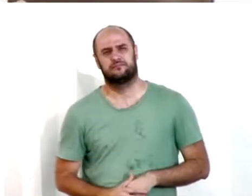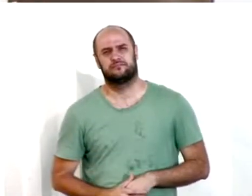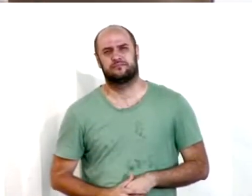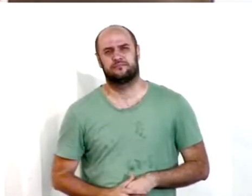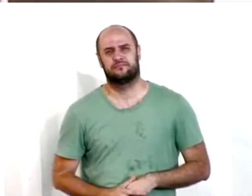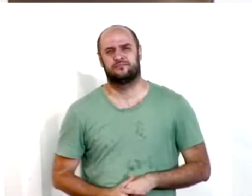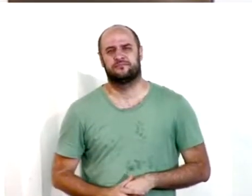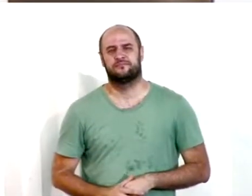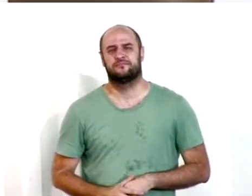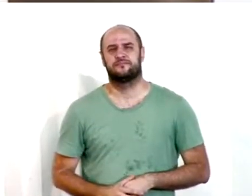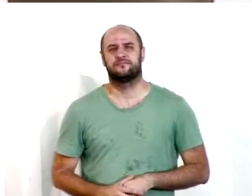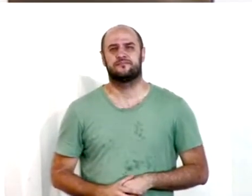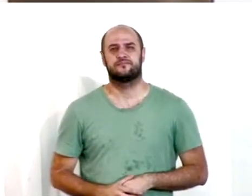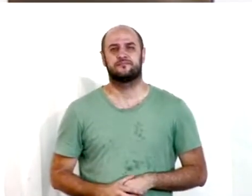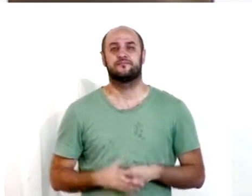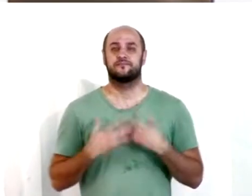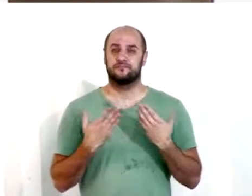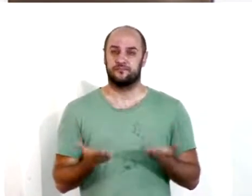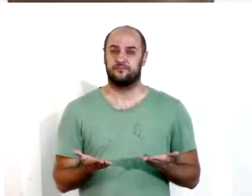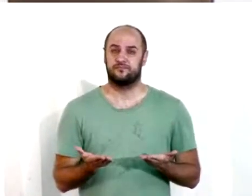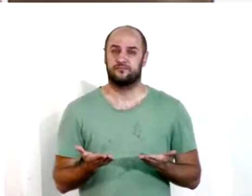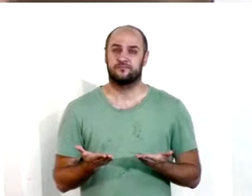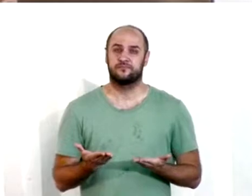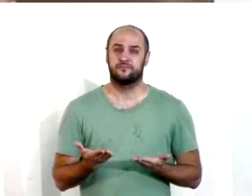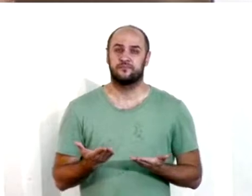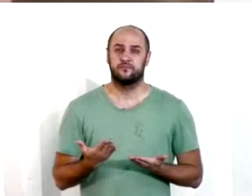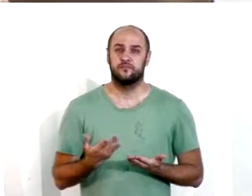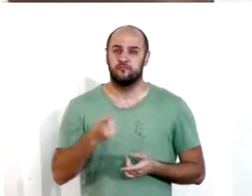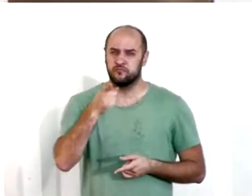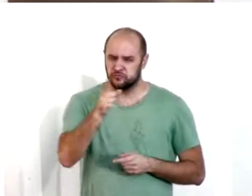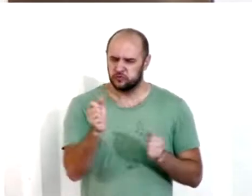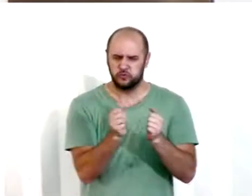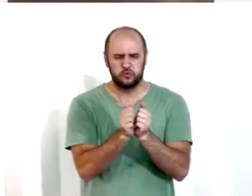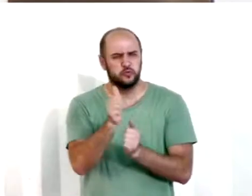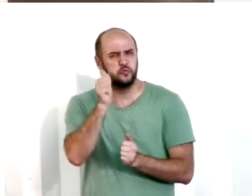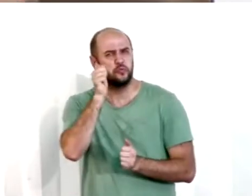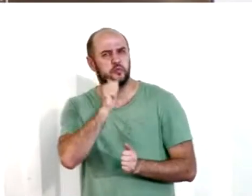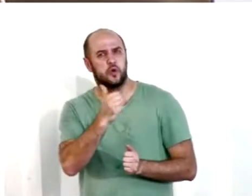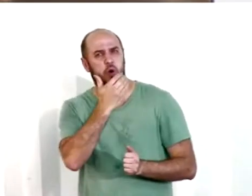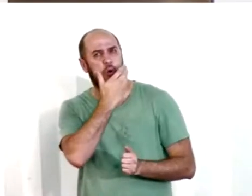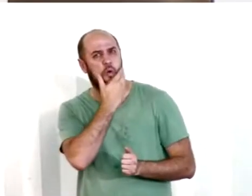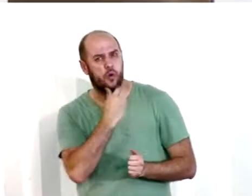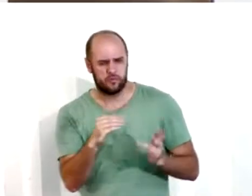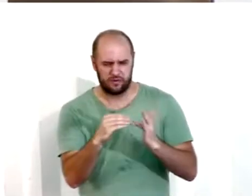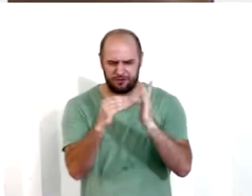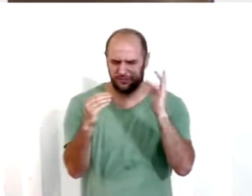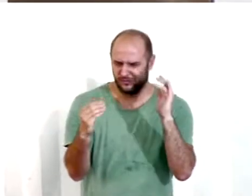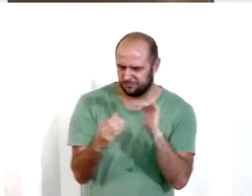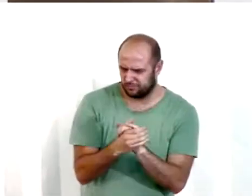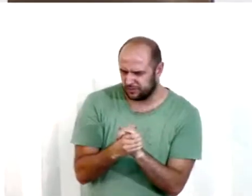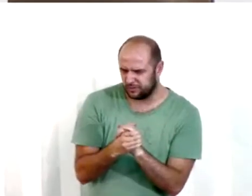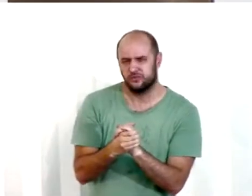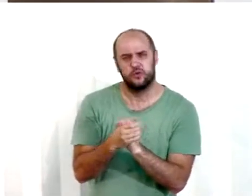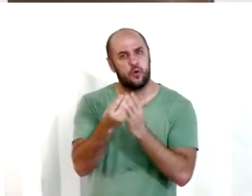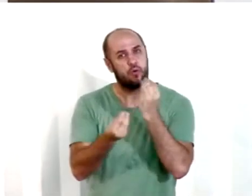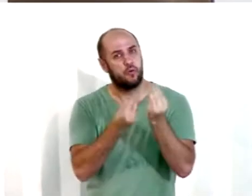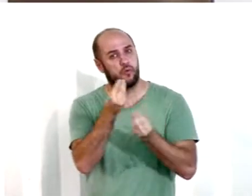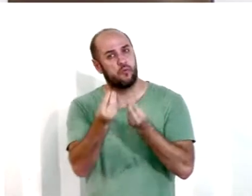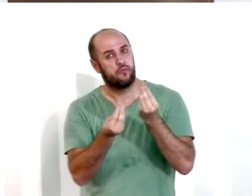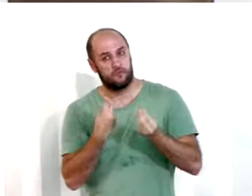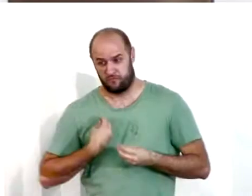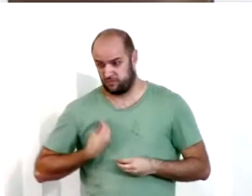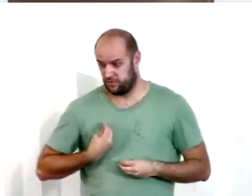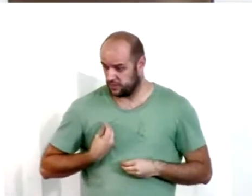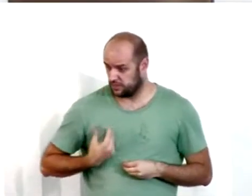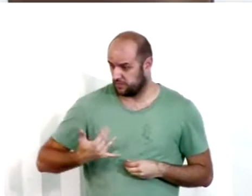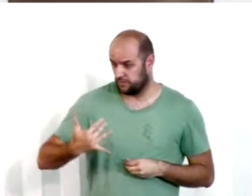no trato seu com a sua esposa. Da esposa com o esposo.